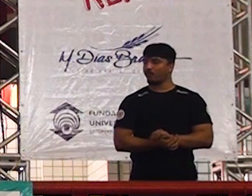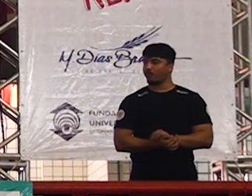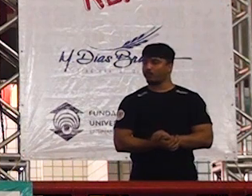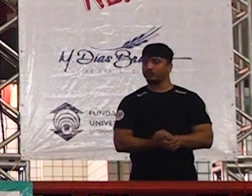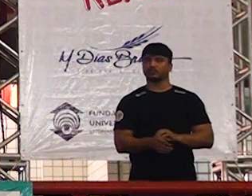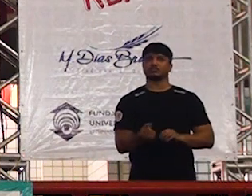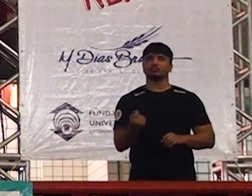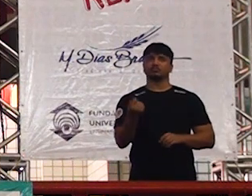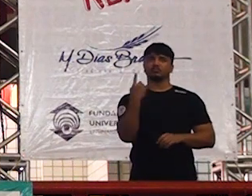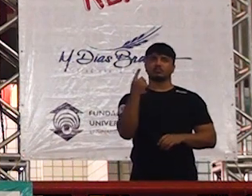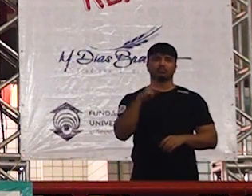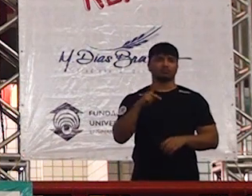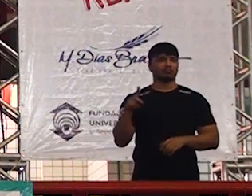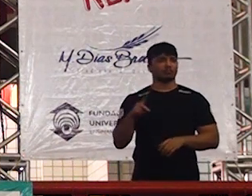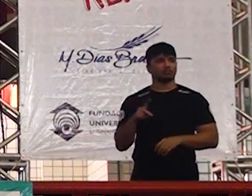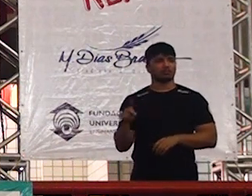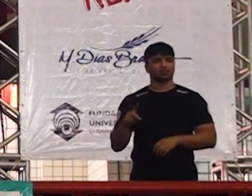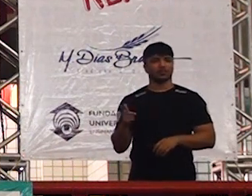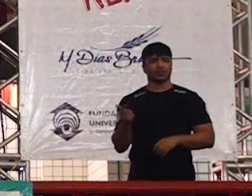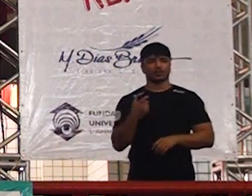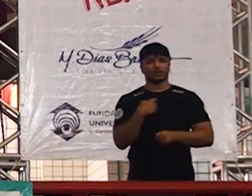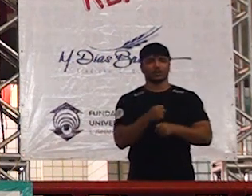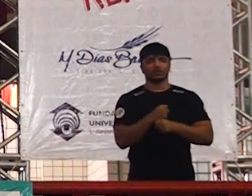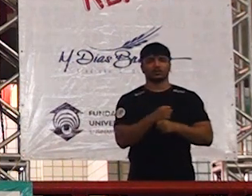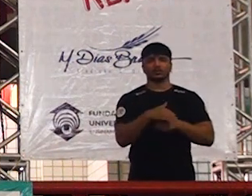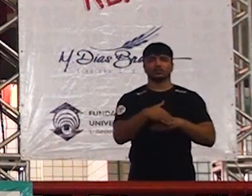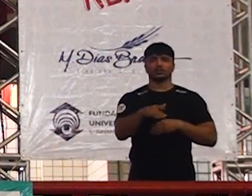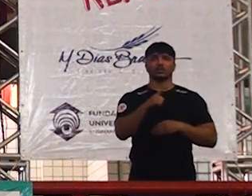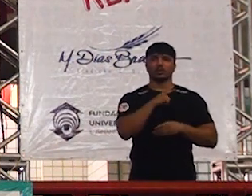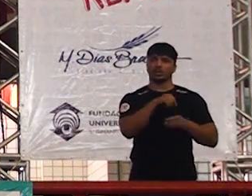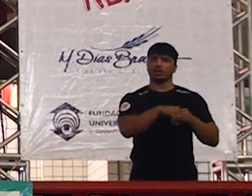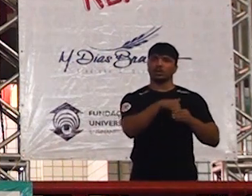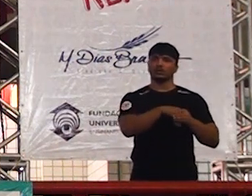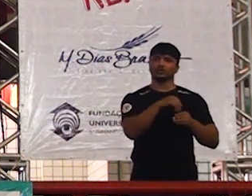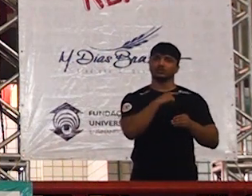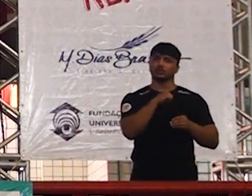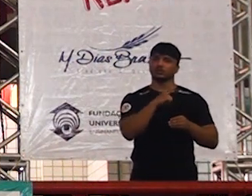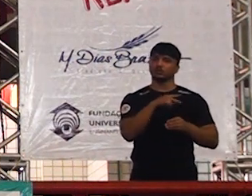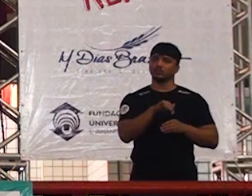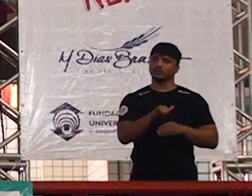Ixi, professor, esse ano é ano de eleição, né?